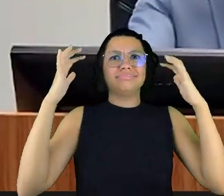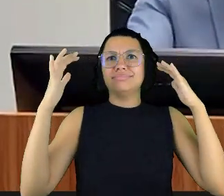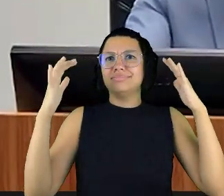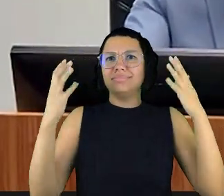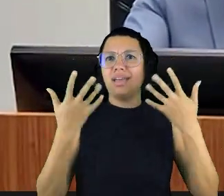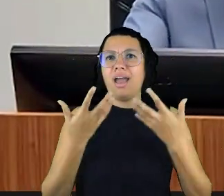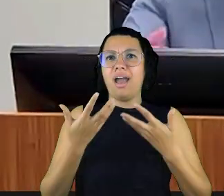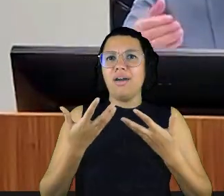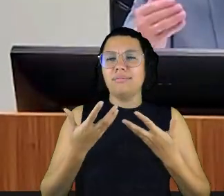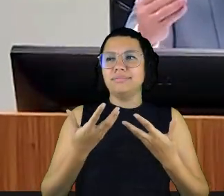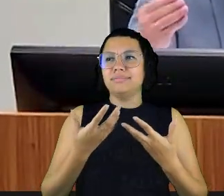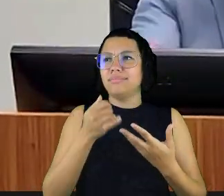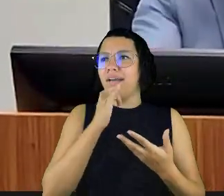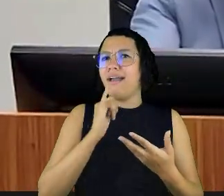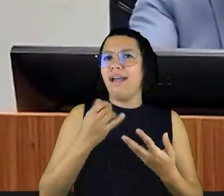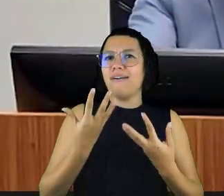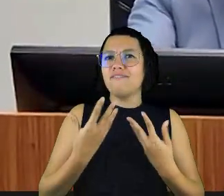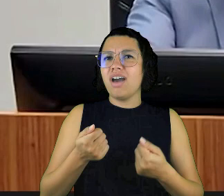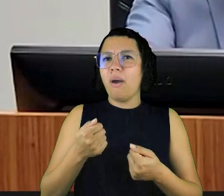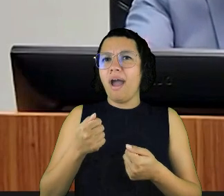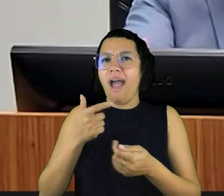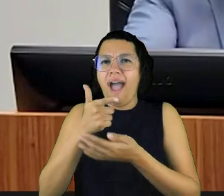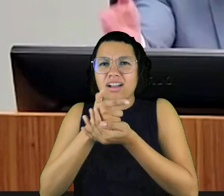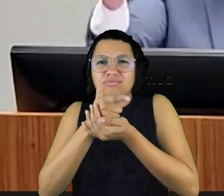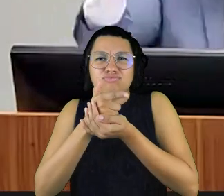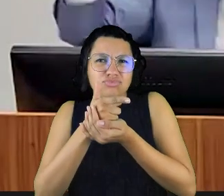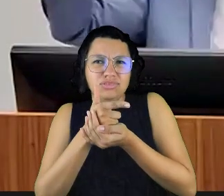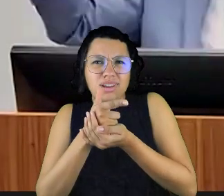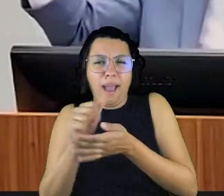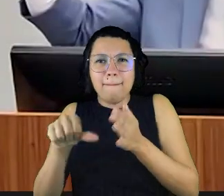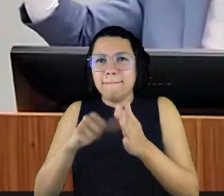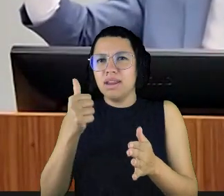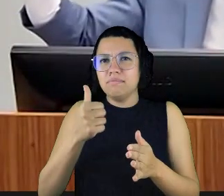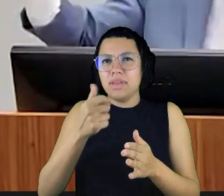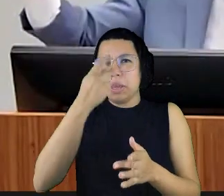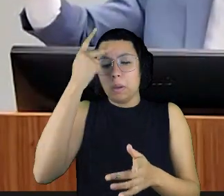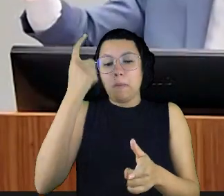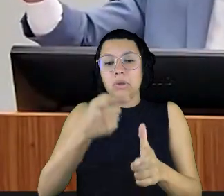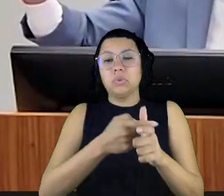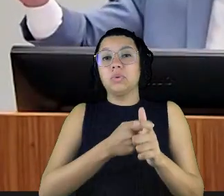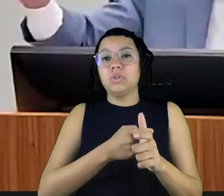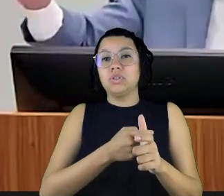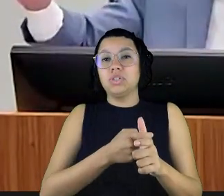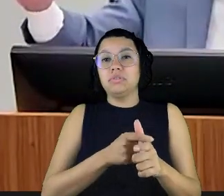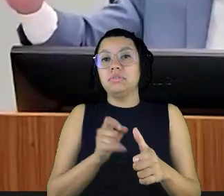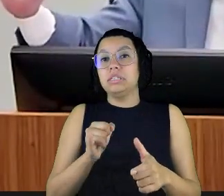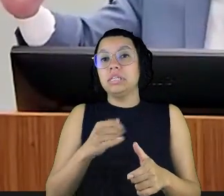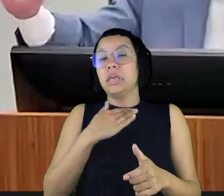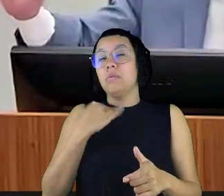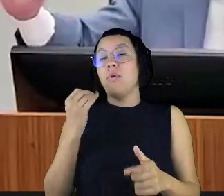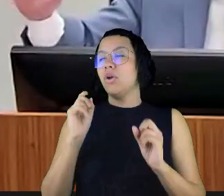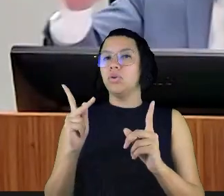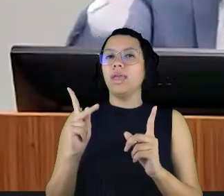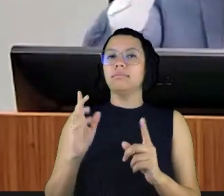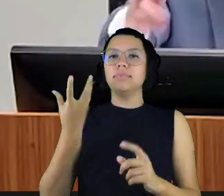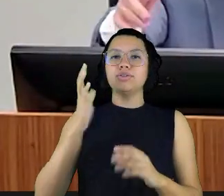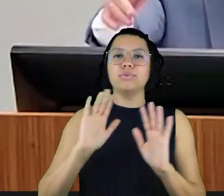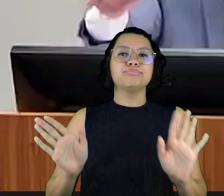no executado. Se ele não sobreviver, já resolvemos um problema. É um a menos, né?